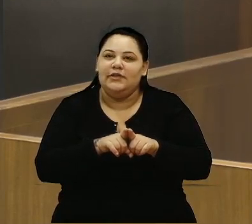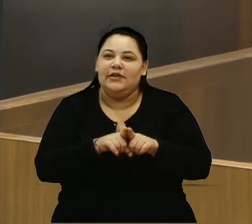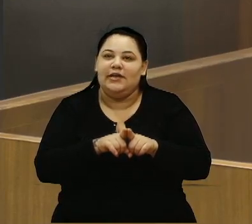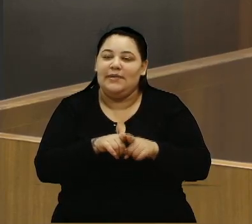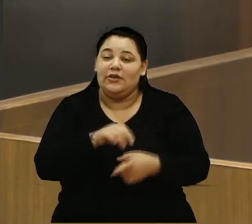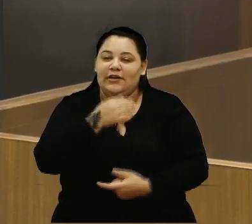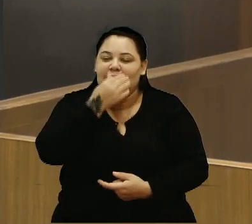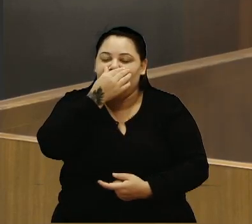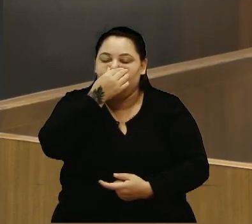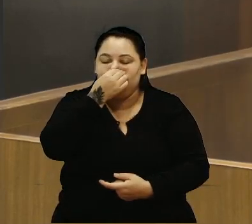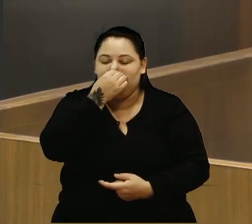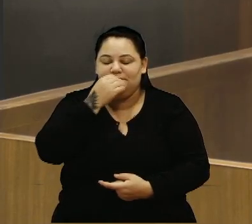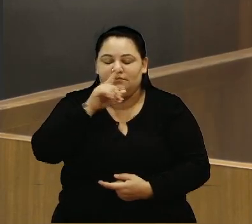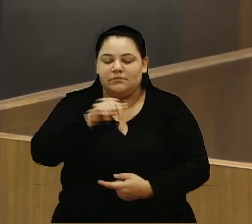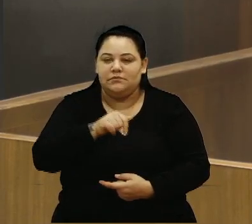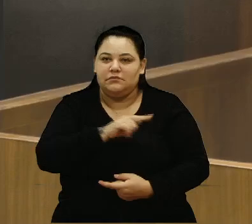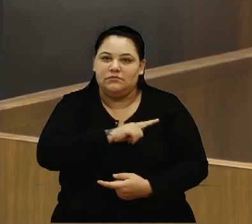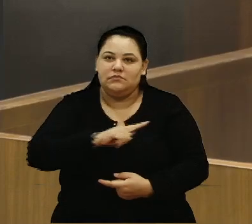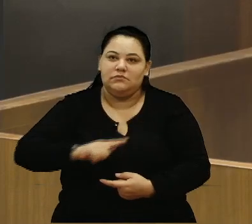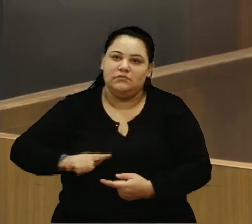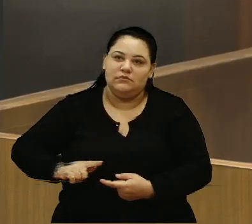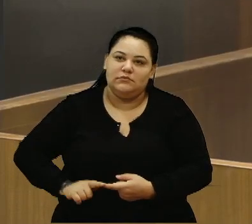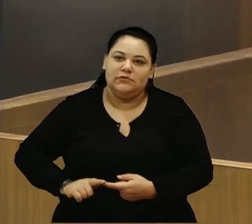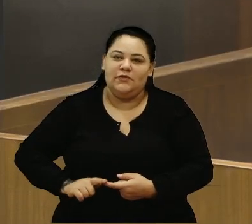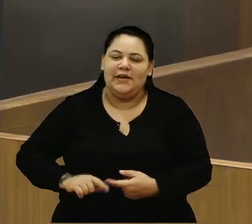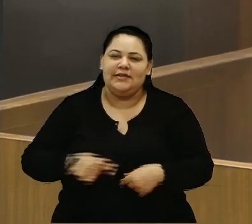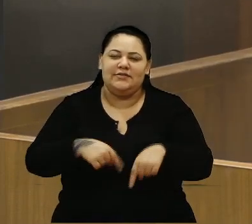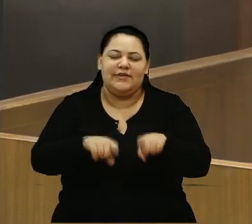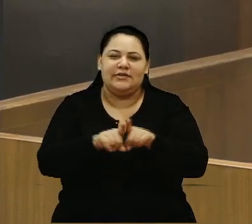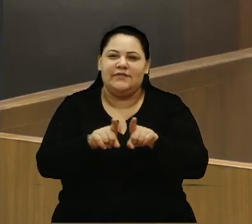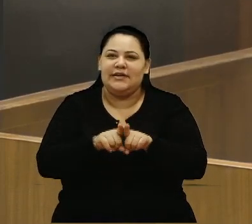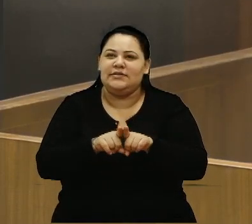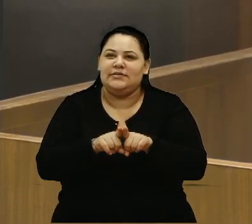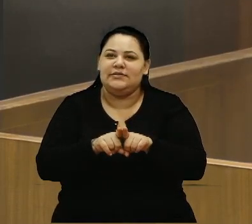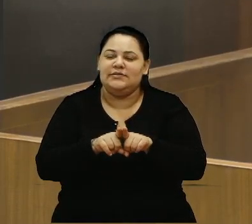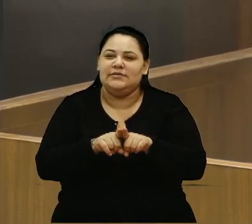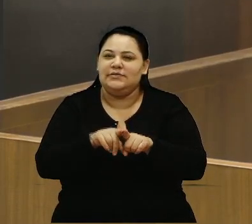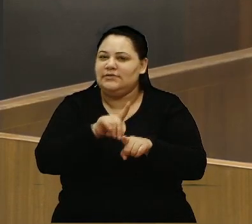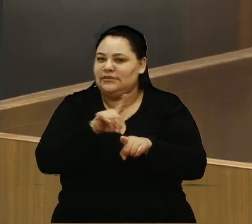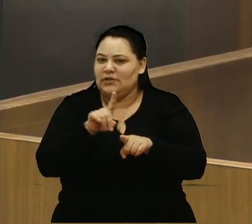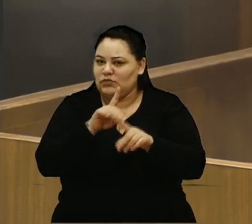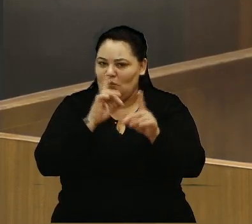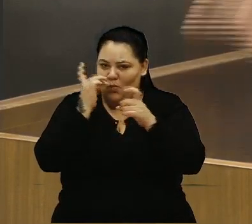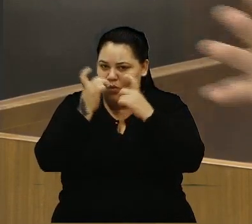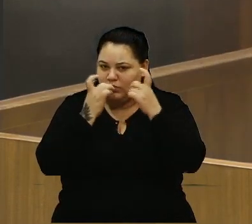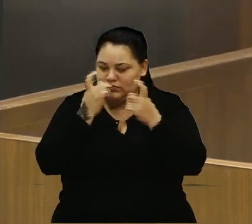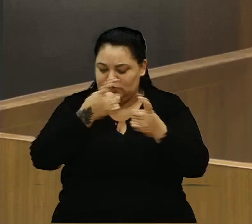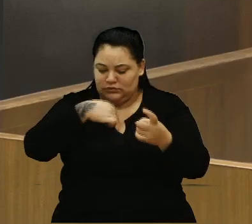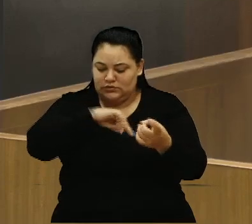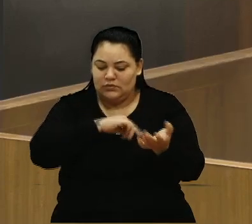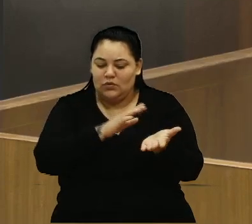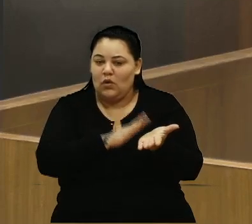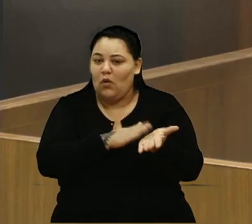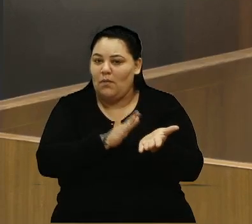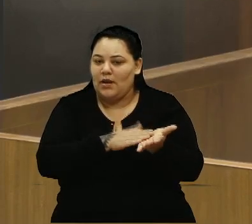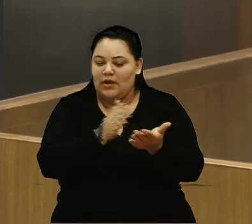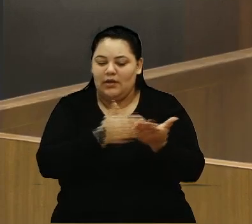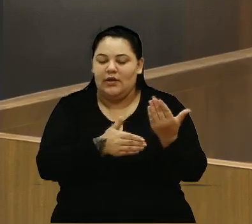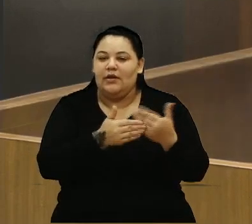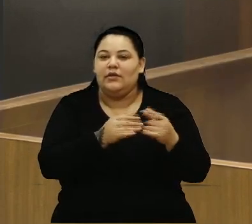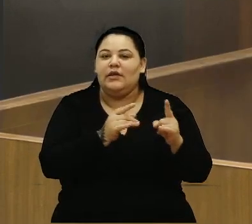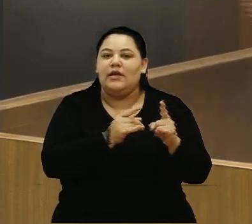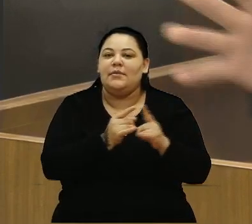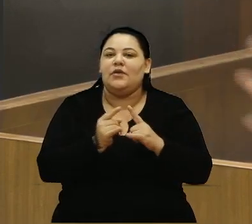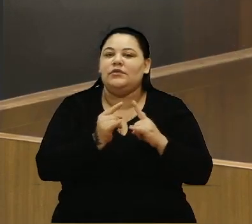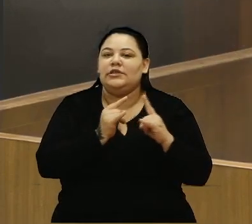honesto, justo como diz: não se preocupem, nós vamos cobrar todas essas entidades, nós